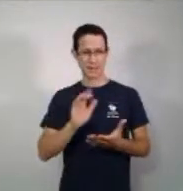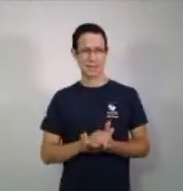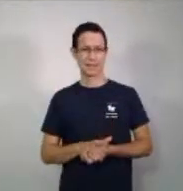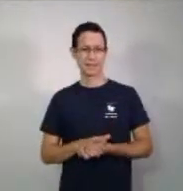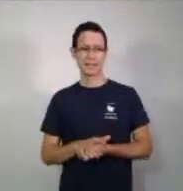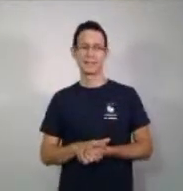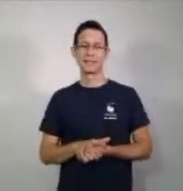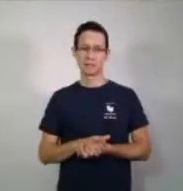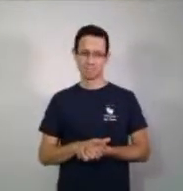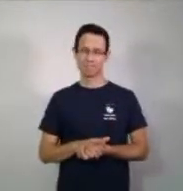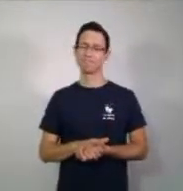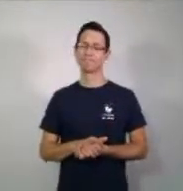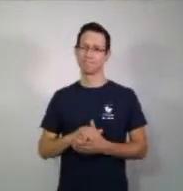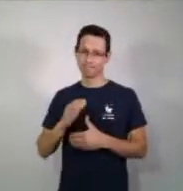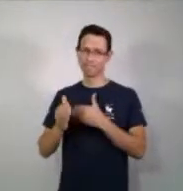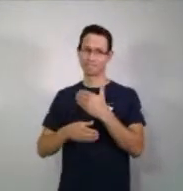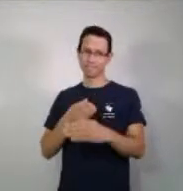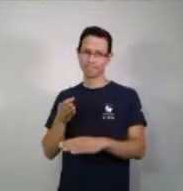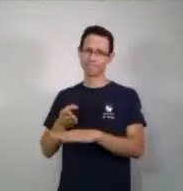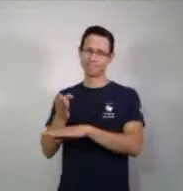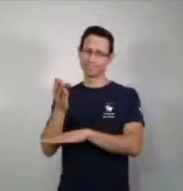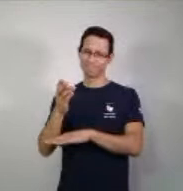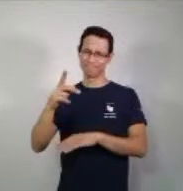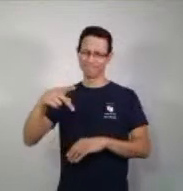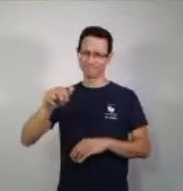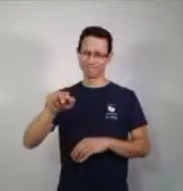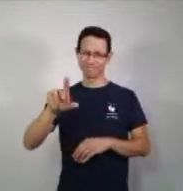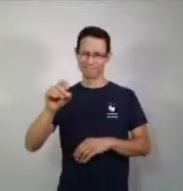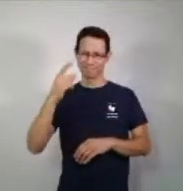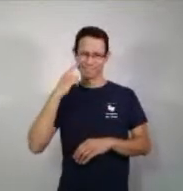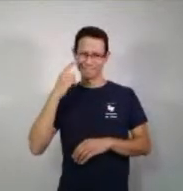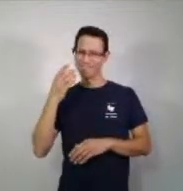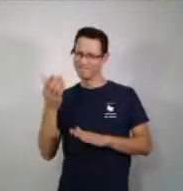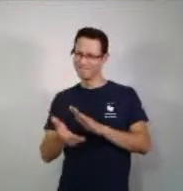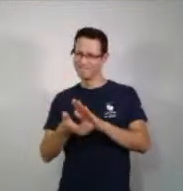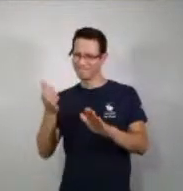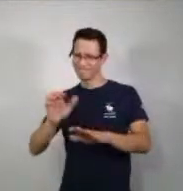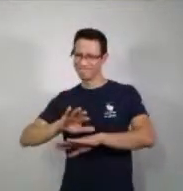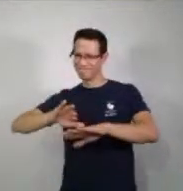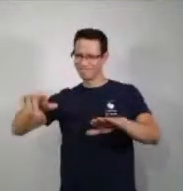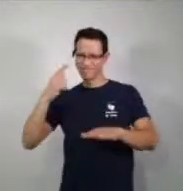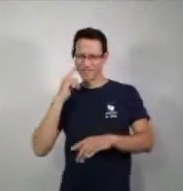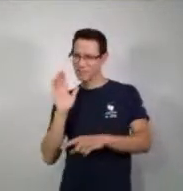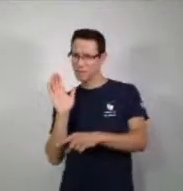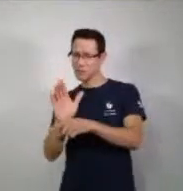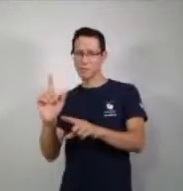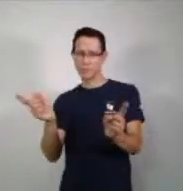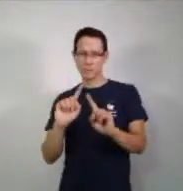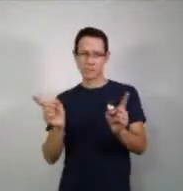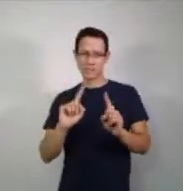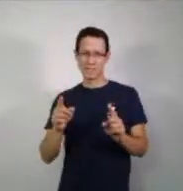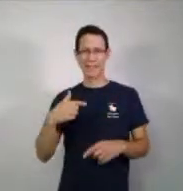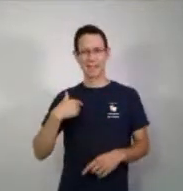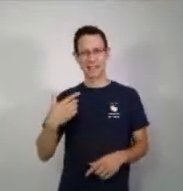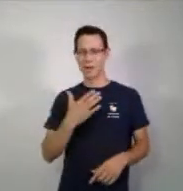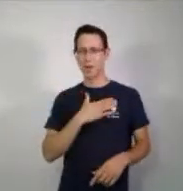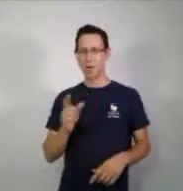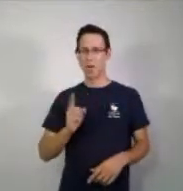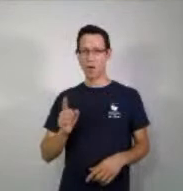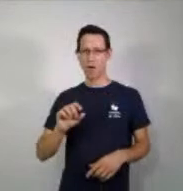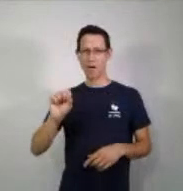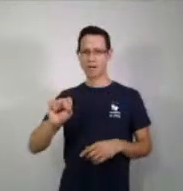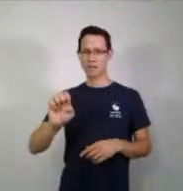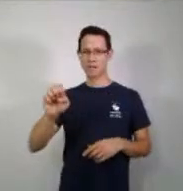na história e falar: Paulo, sai dessa, ele não vai te ajudar, pelo contrário, ele é antissemita, ele é um diplomata brasileiro, mas